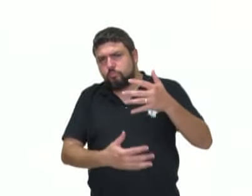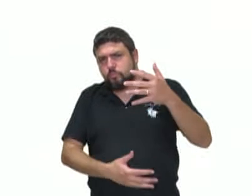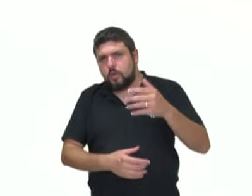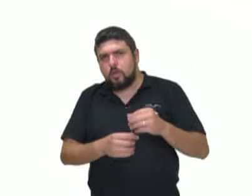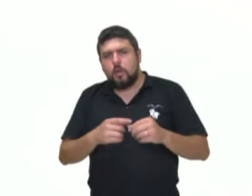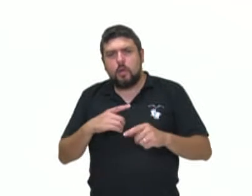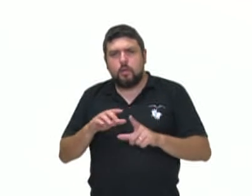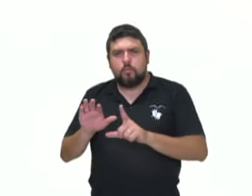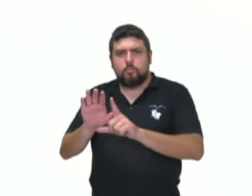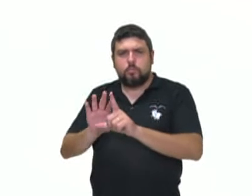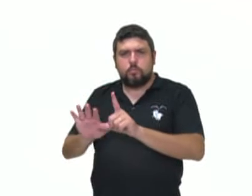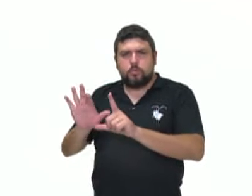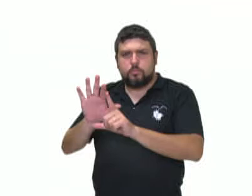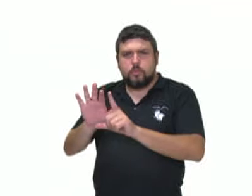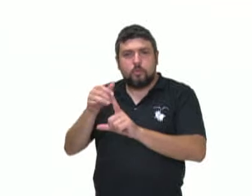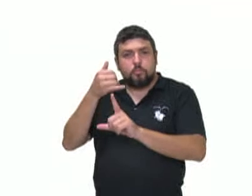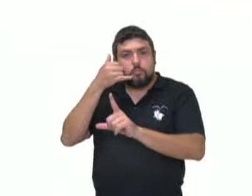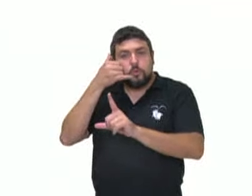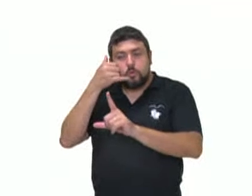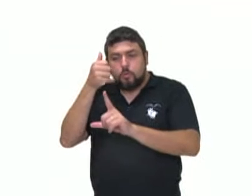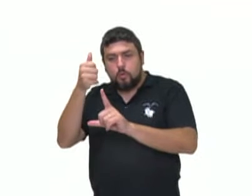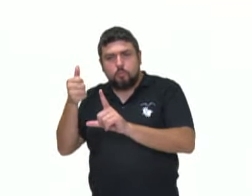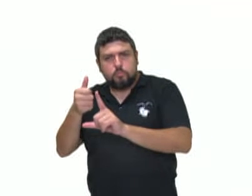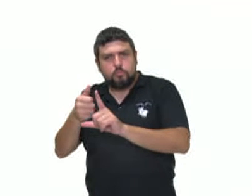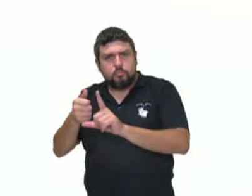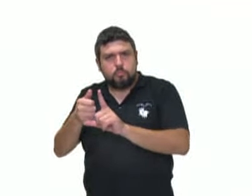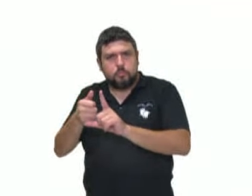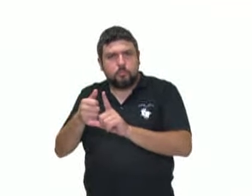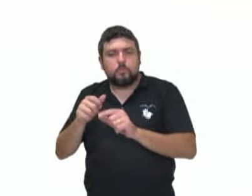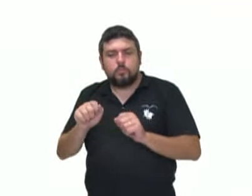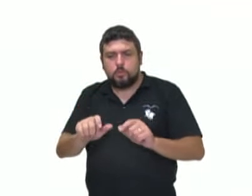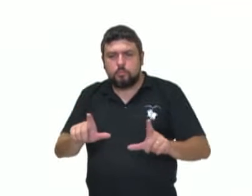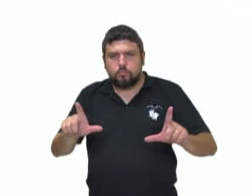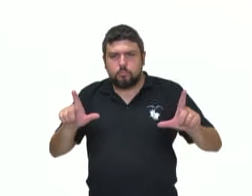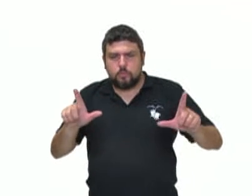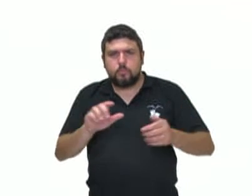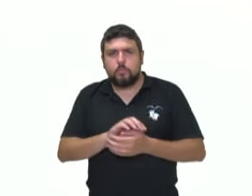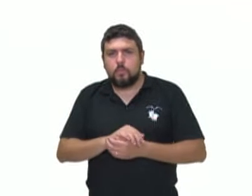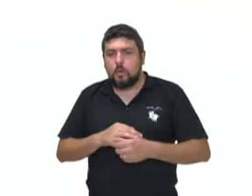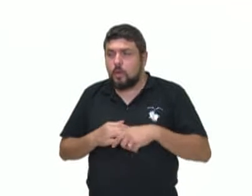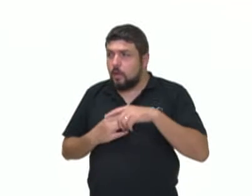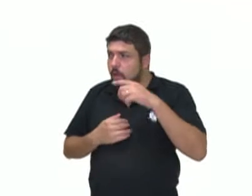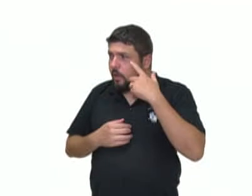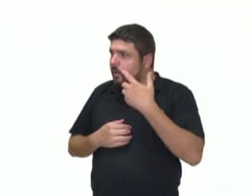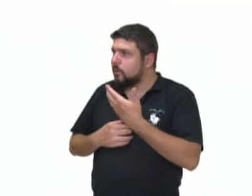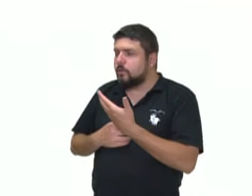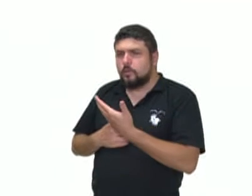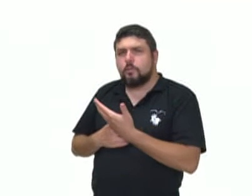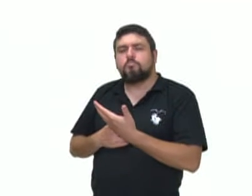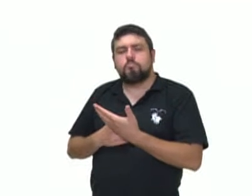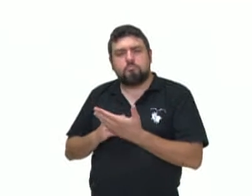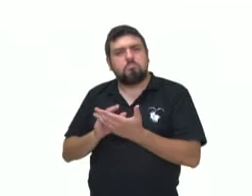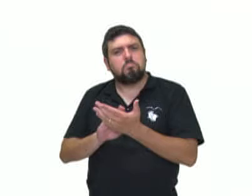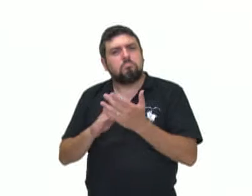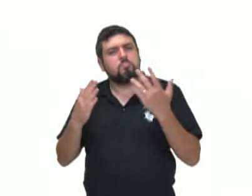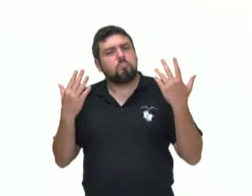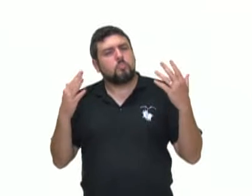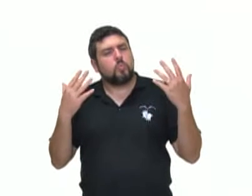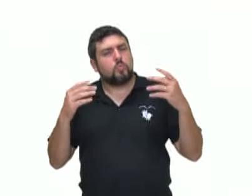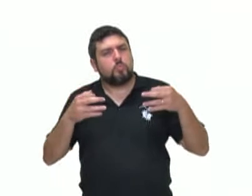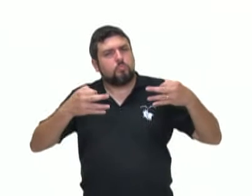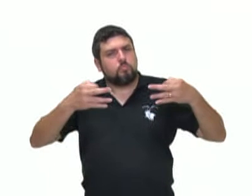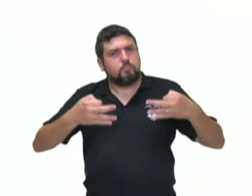levar para essa matéria. E é bem legal porque ela nos mostra um exemplo de honestidade.